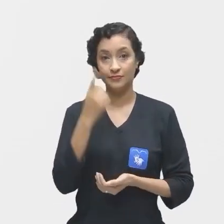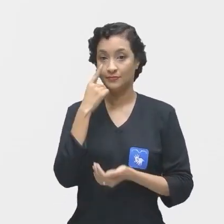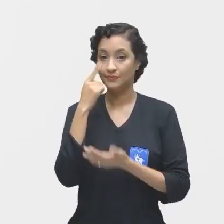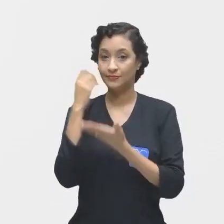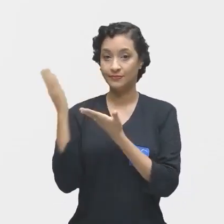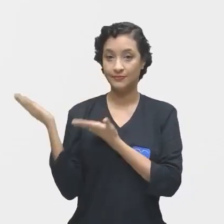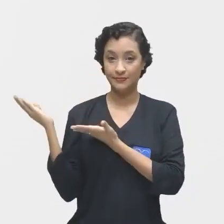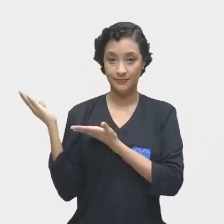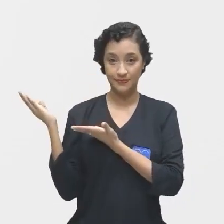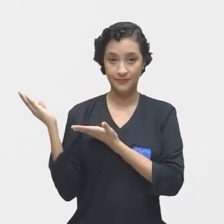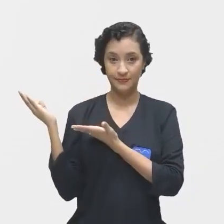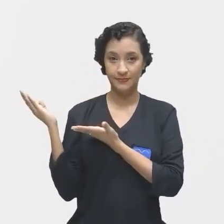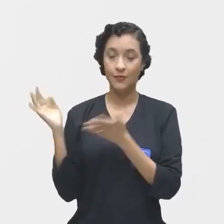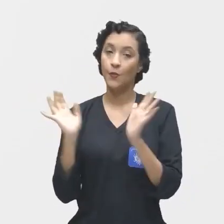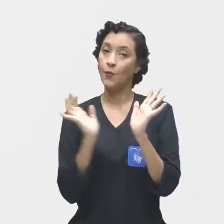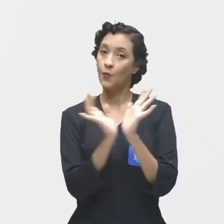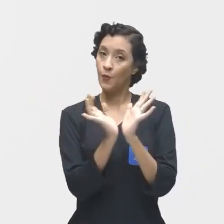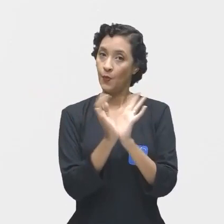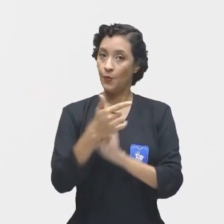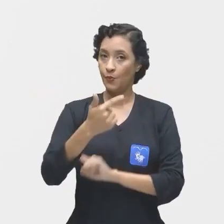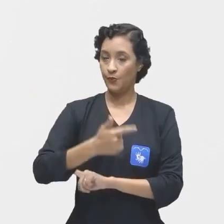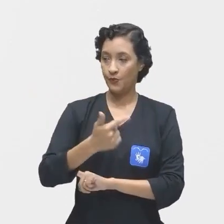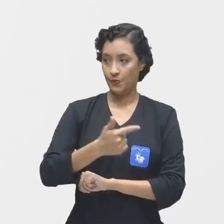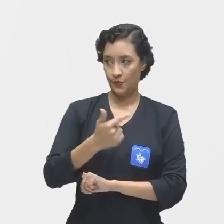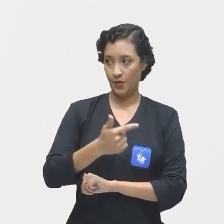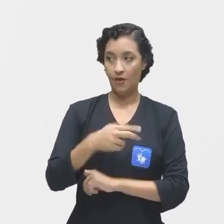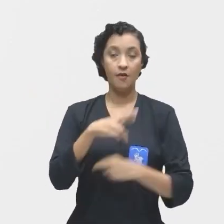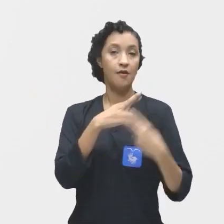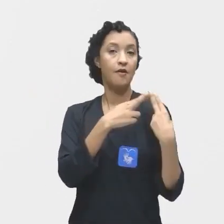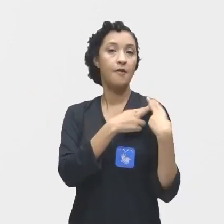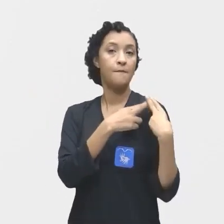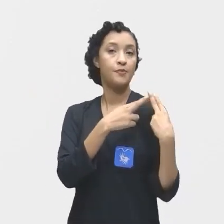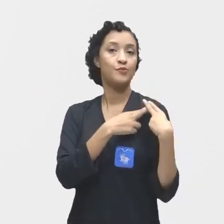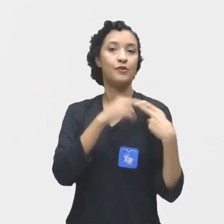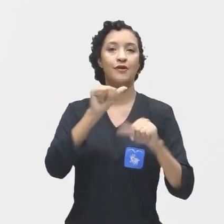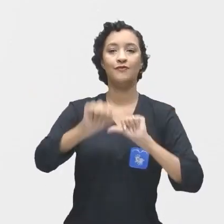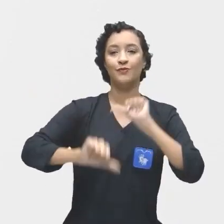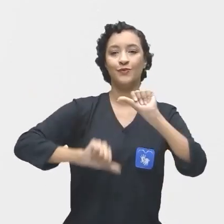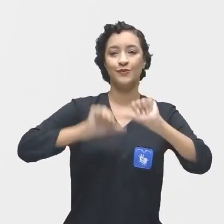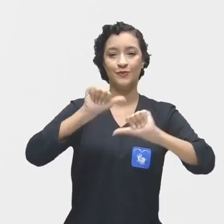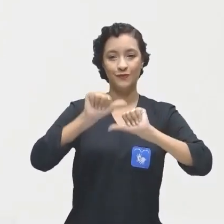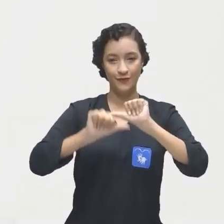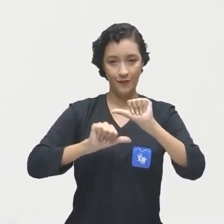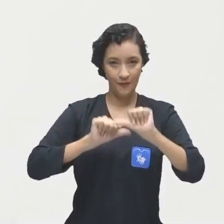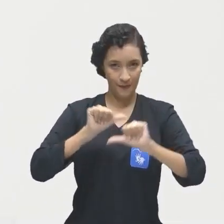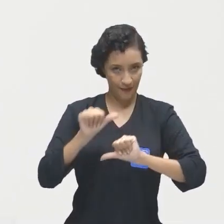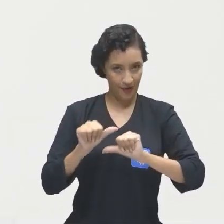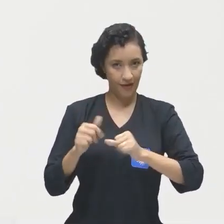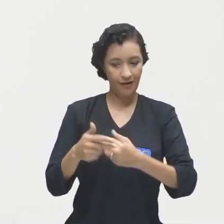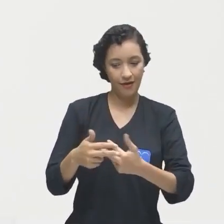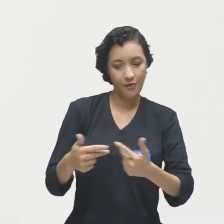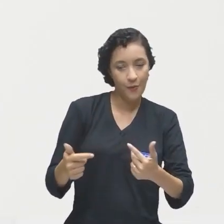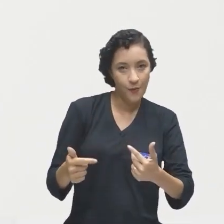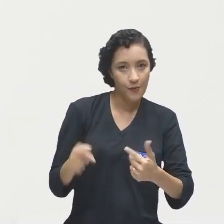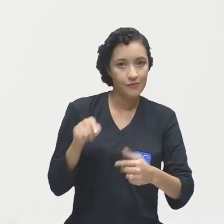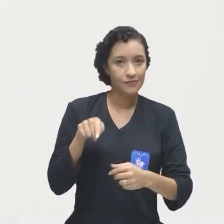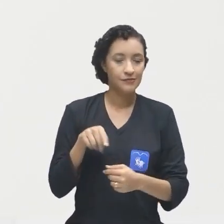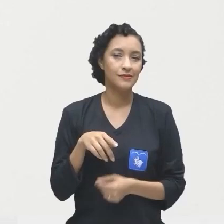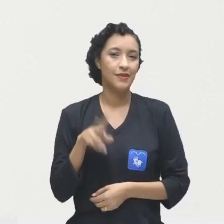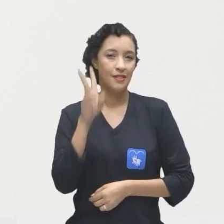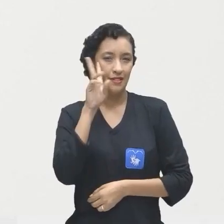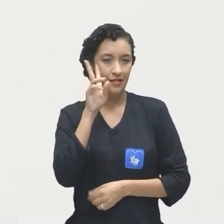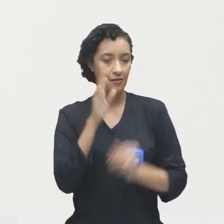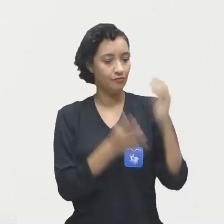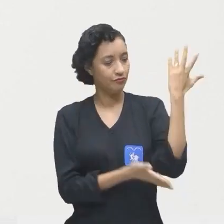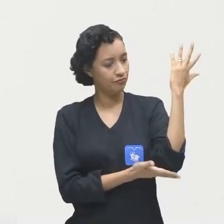O setor secundário é o setor responsável por transformar, olha só, ele vai transformar as